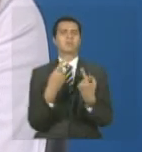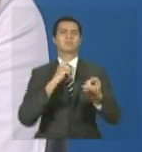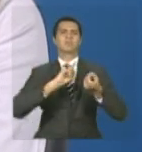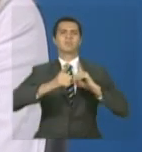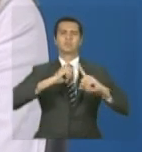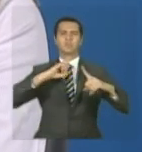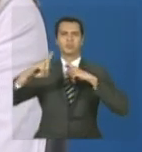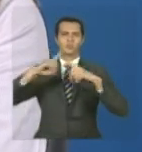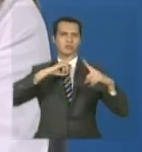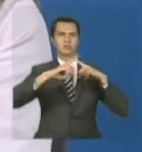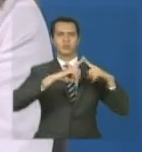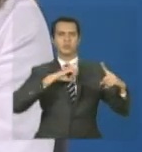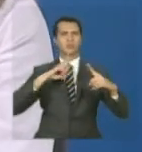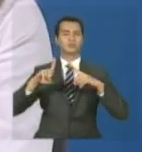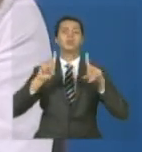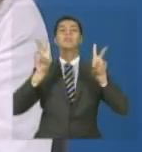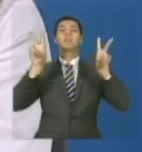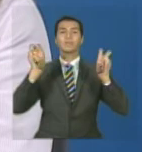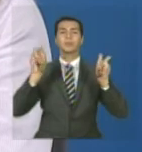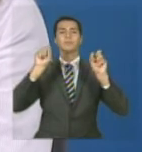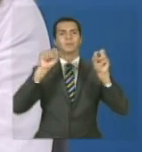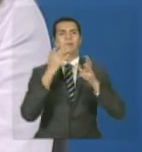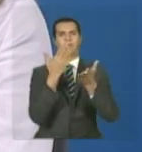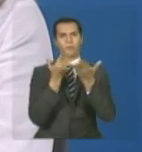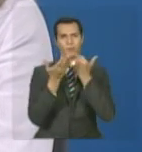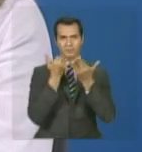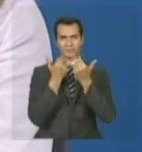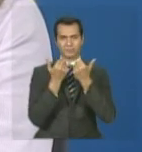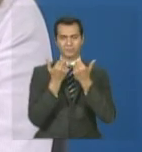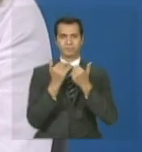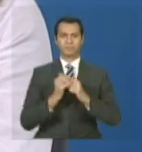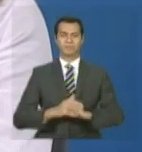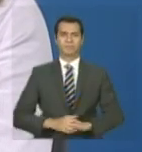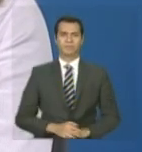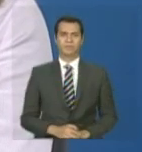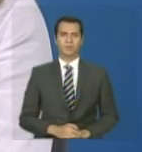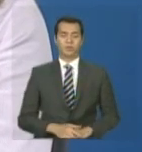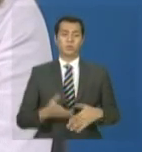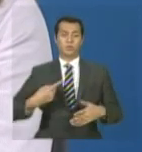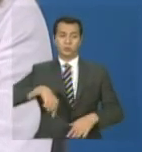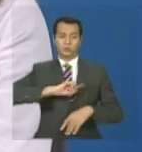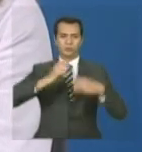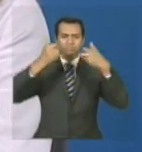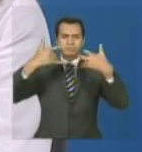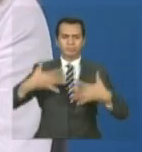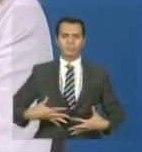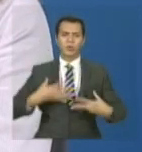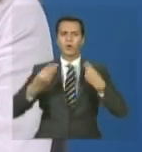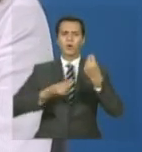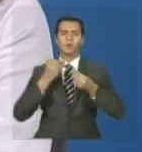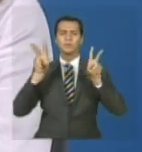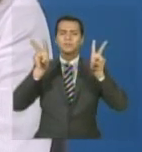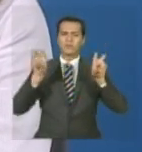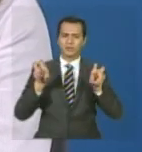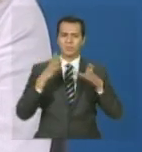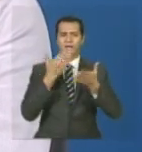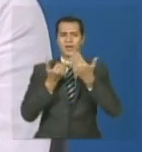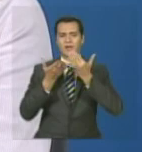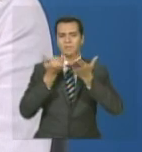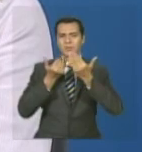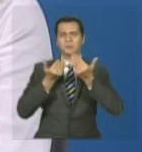nossas vidas, que é a questão da alimentação, né? Então, quando a gente fala em alimentação, a gente envolve muitos